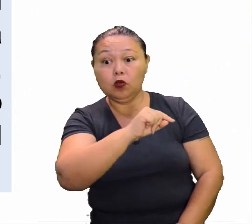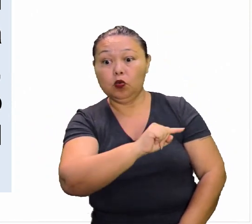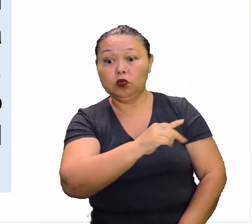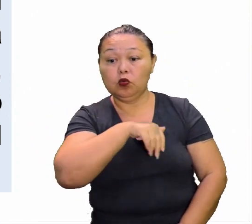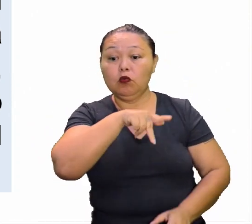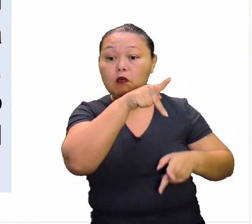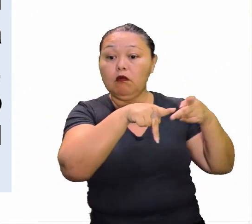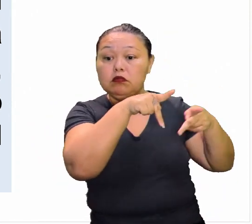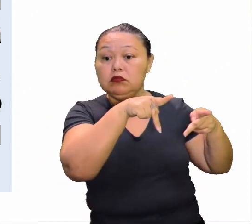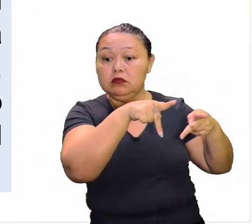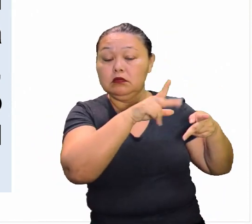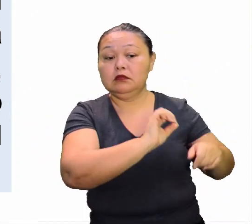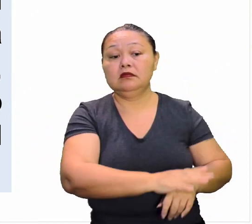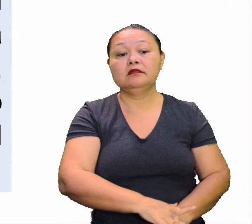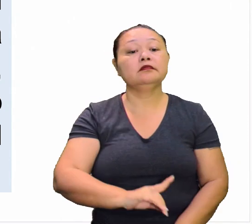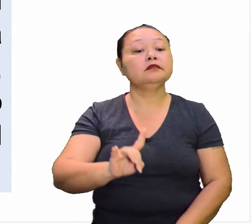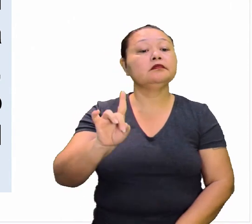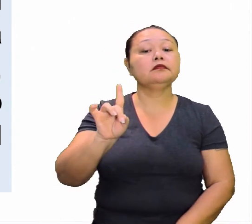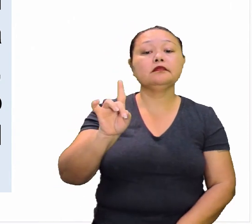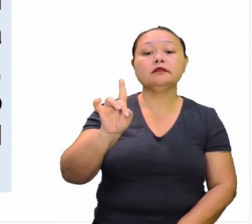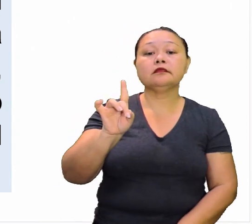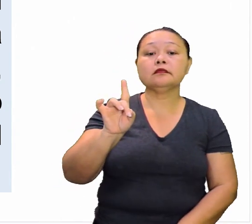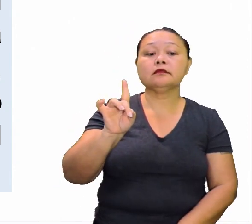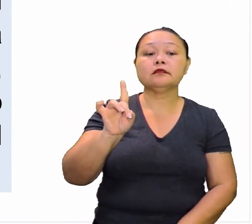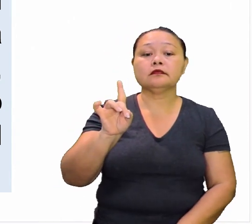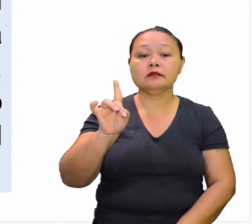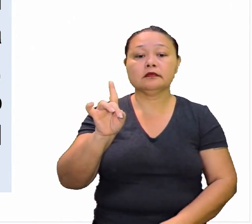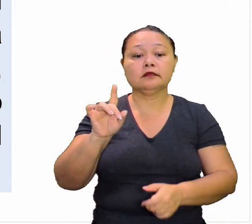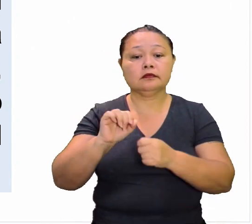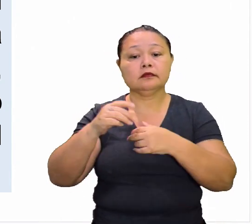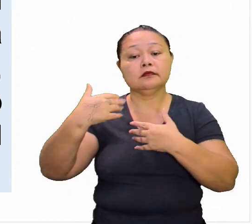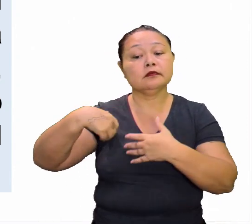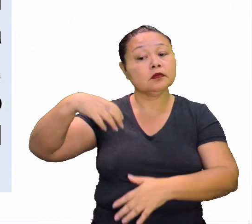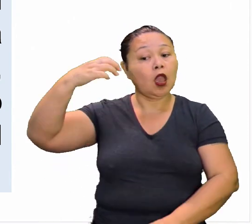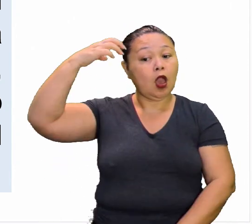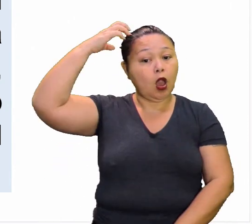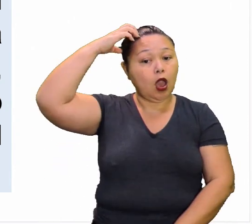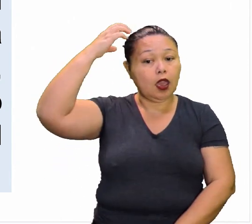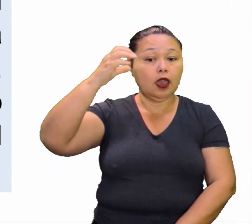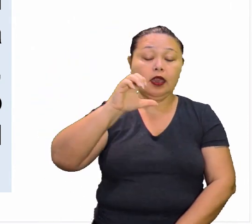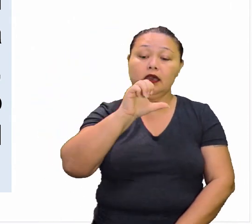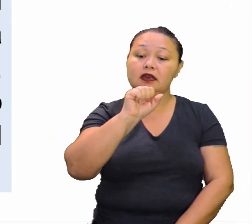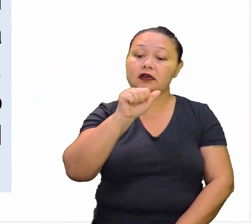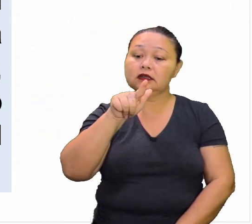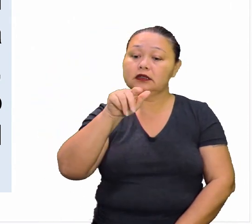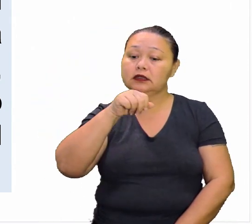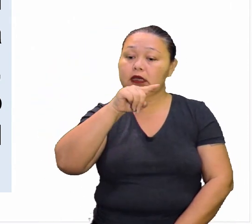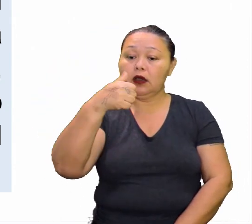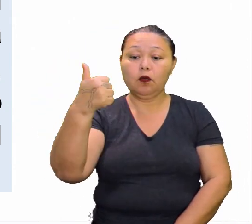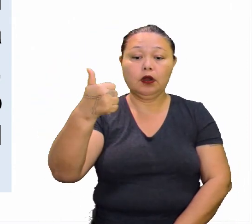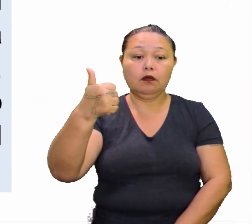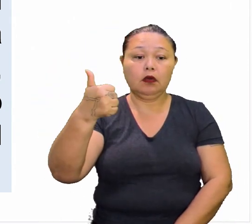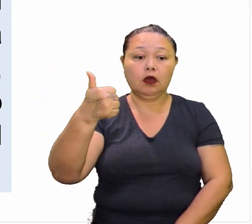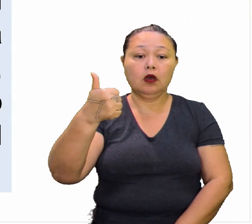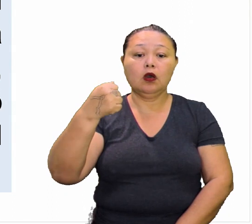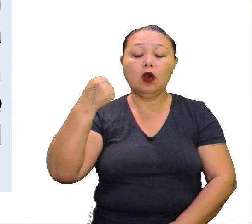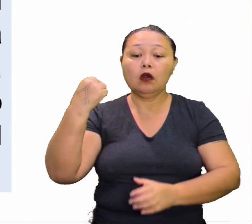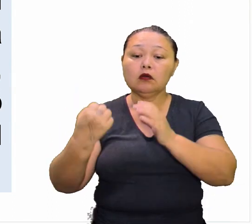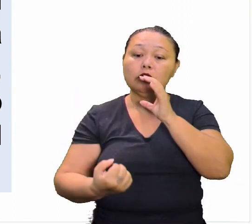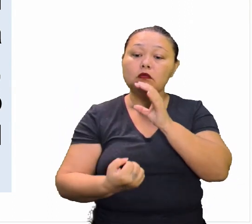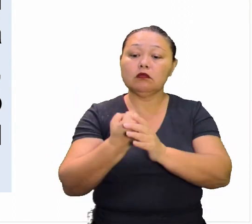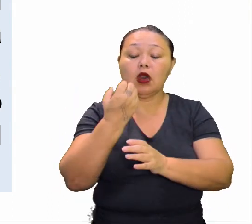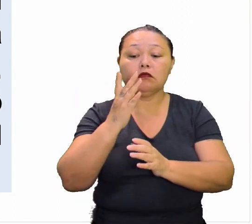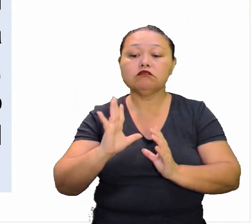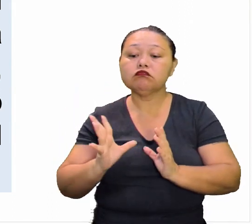sumérios. Os sumérios, sob o comando do rei Zargão I, vão fundar o